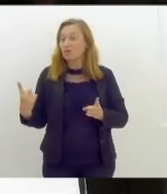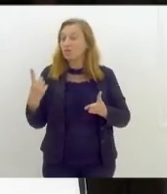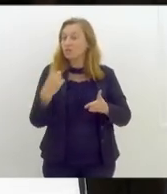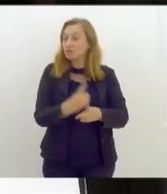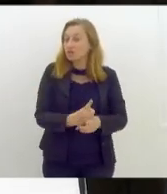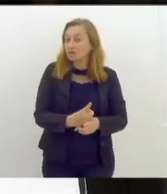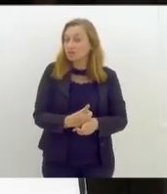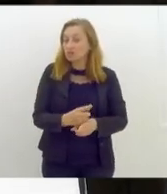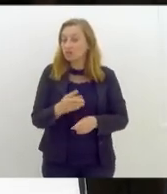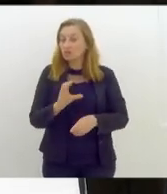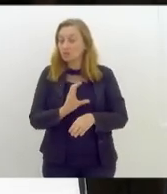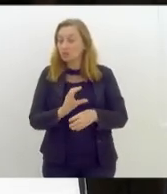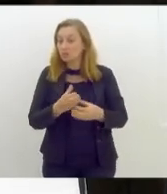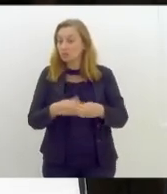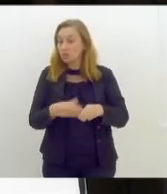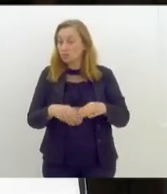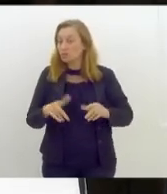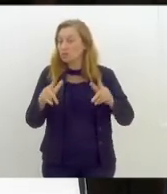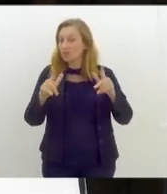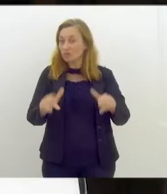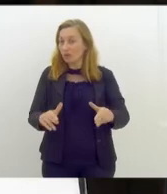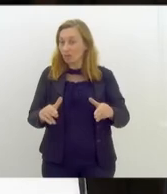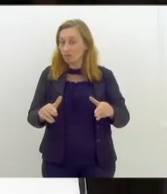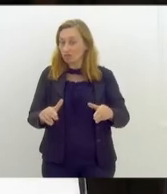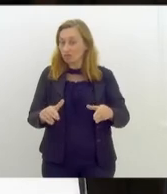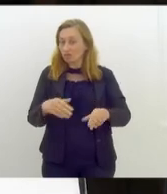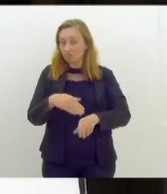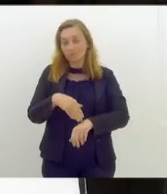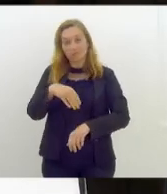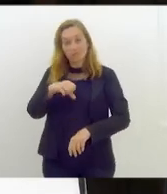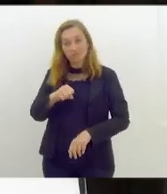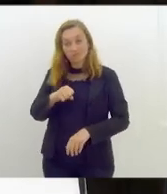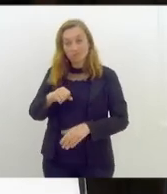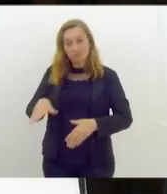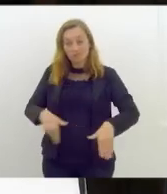magistratura. Os caminhos se